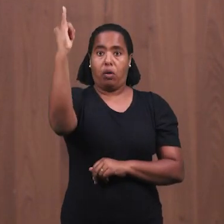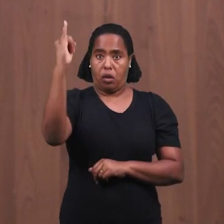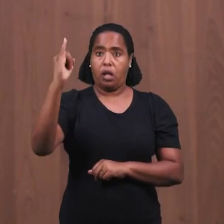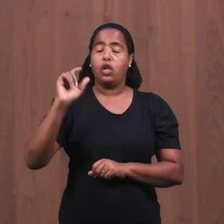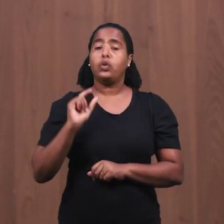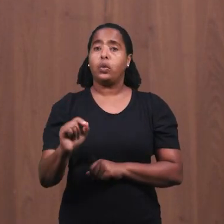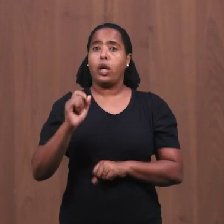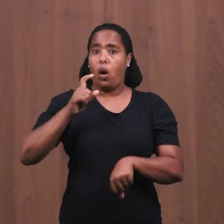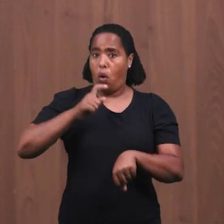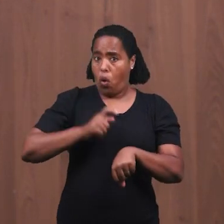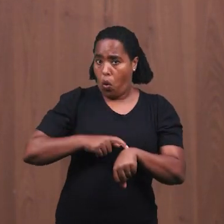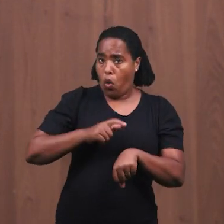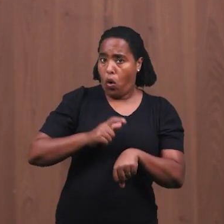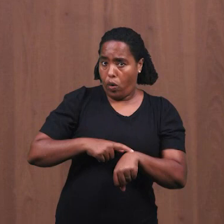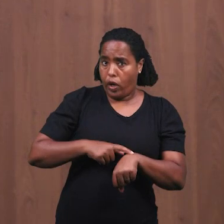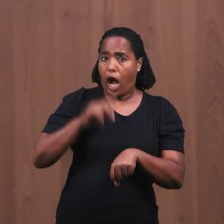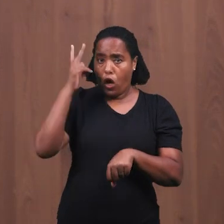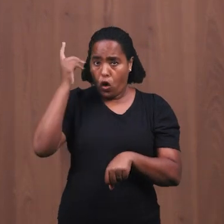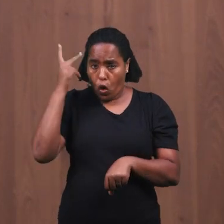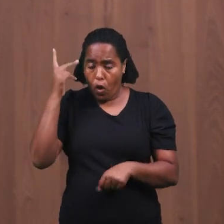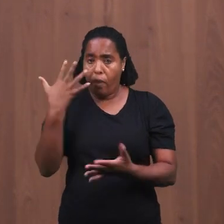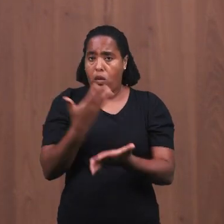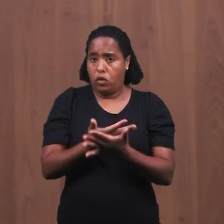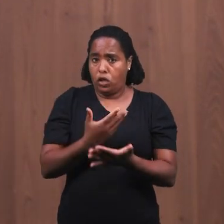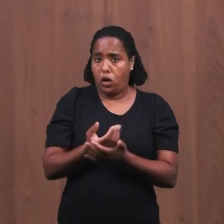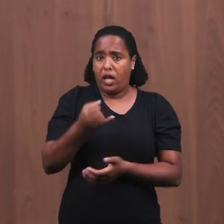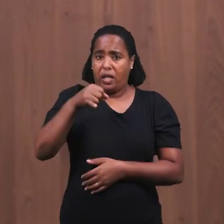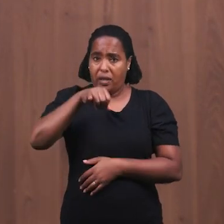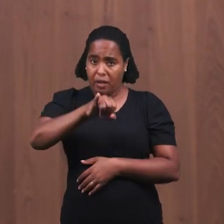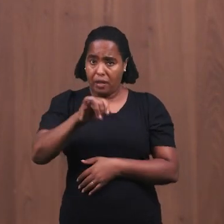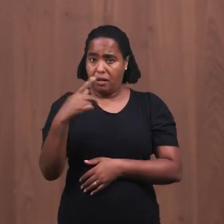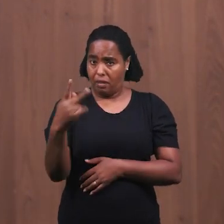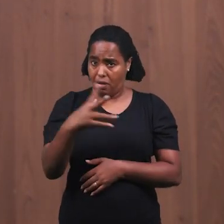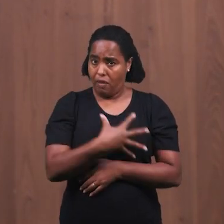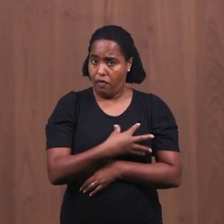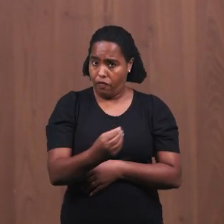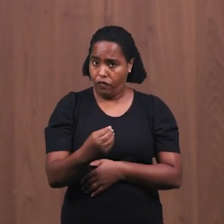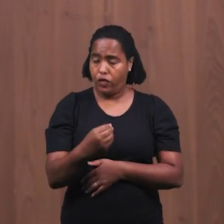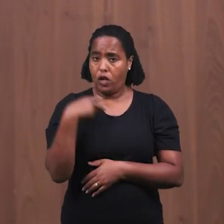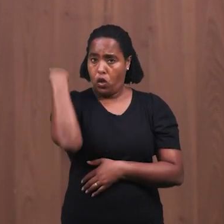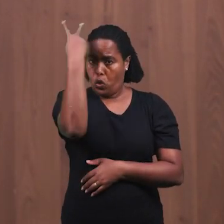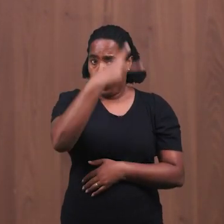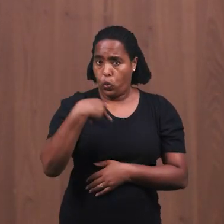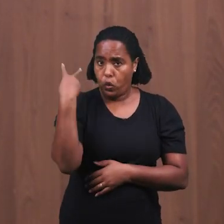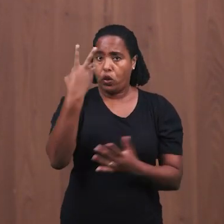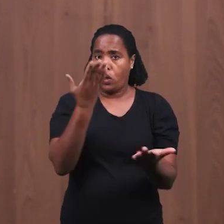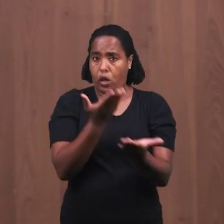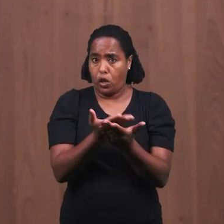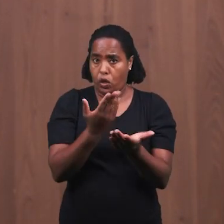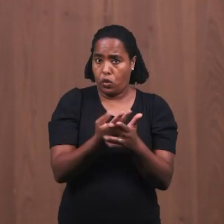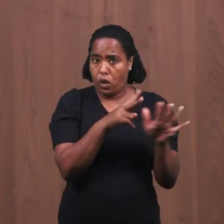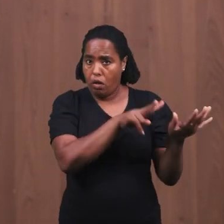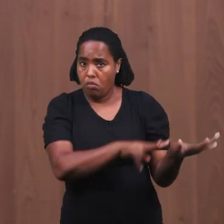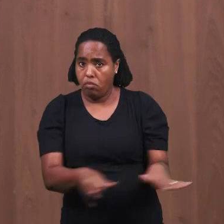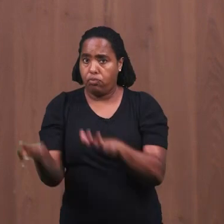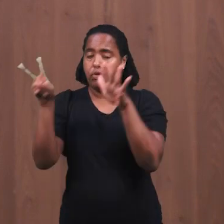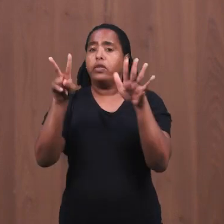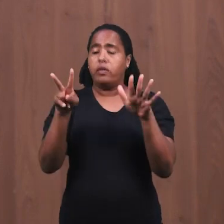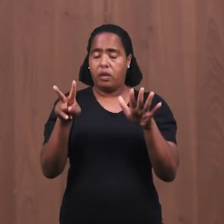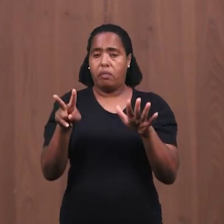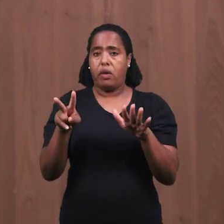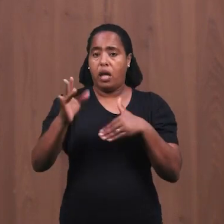além do horário regular de aula, se o seu filho estudar 2 horas diárias por semana,